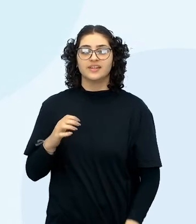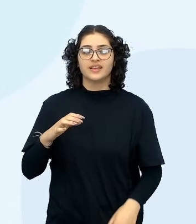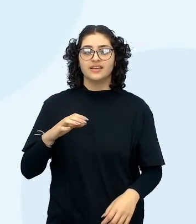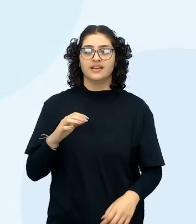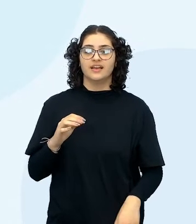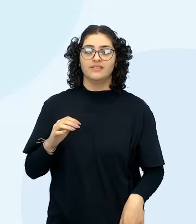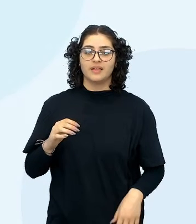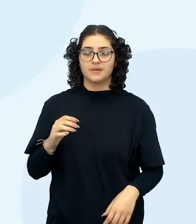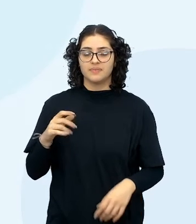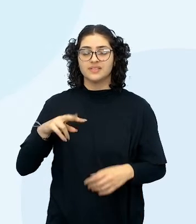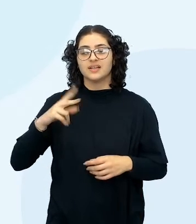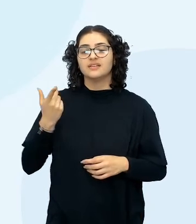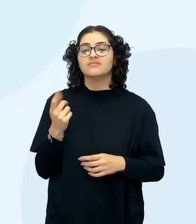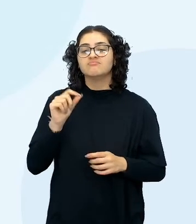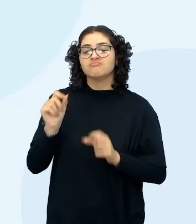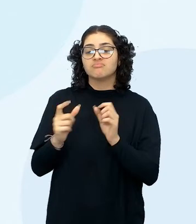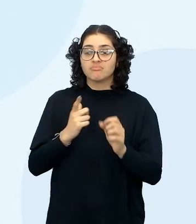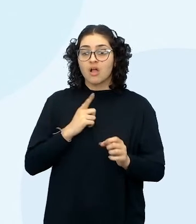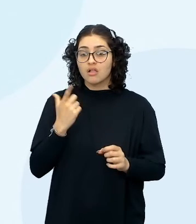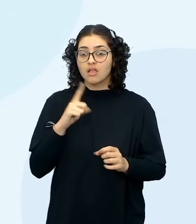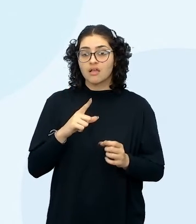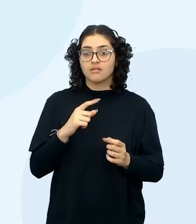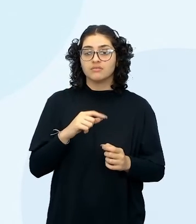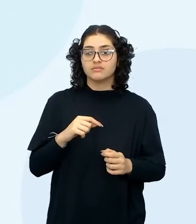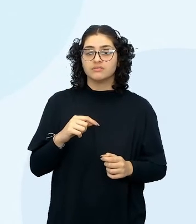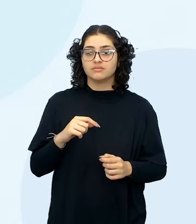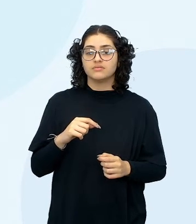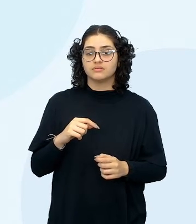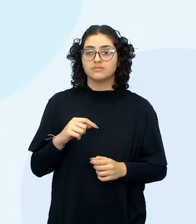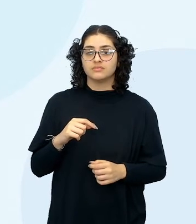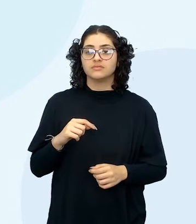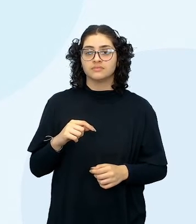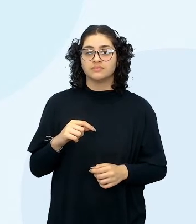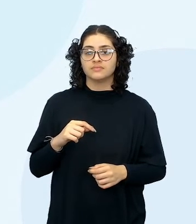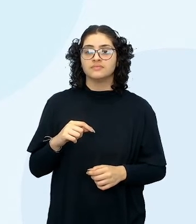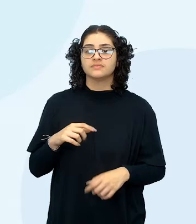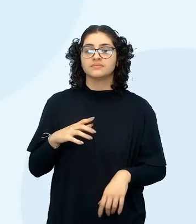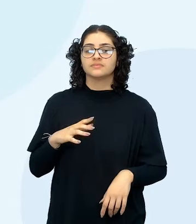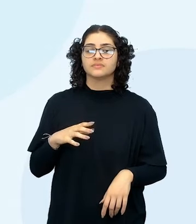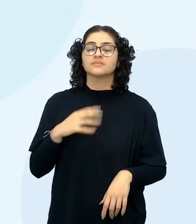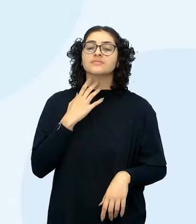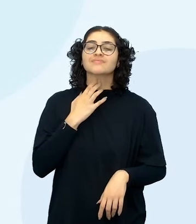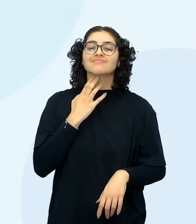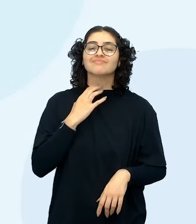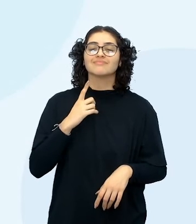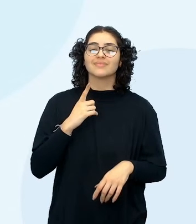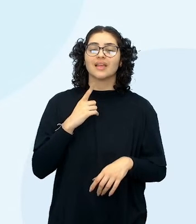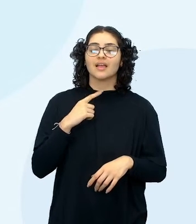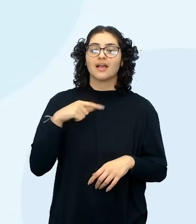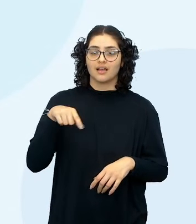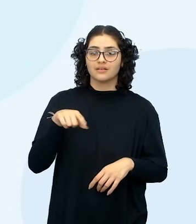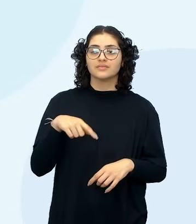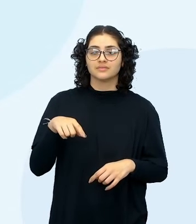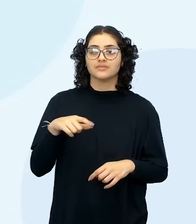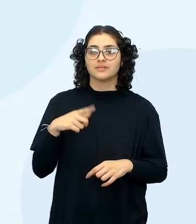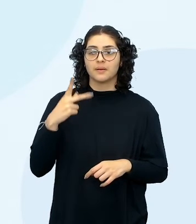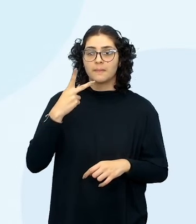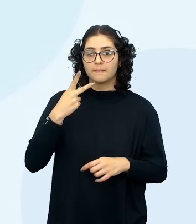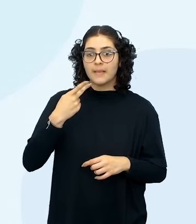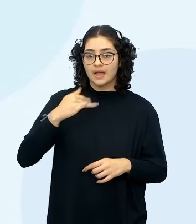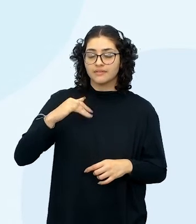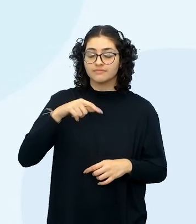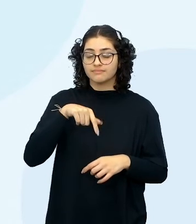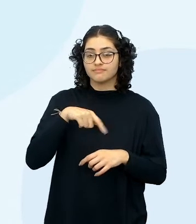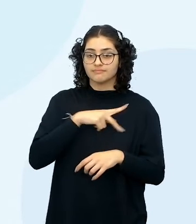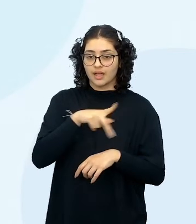a gente tem muitos casos de hemofilia, né, dentro aí do nosso país.